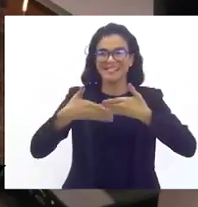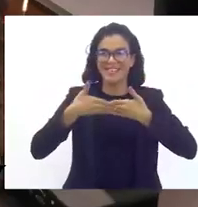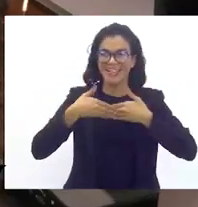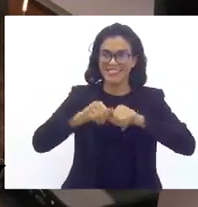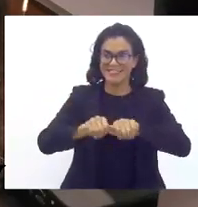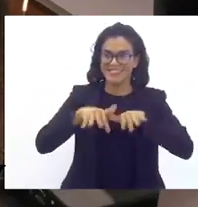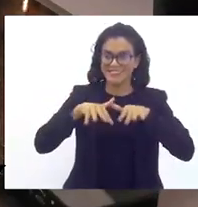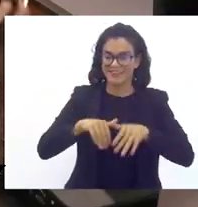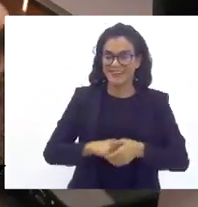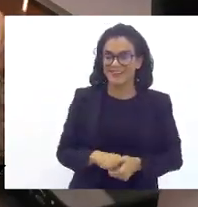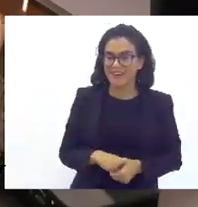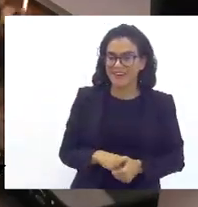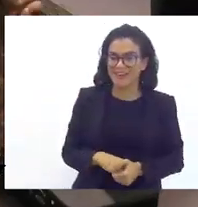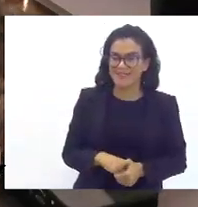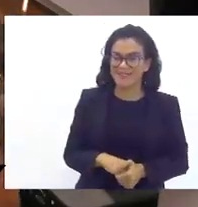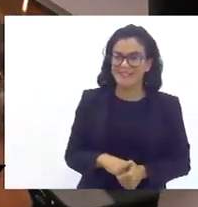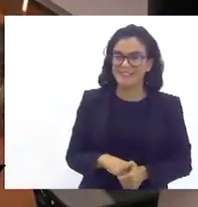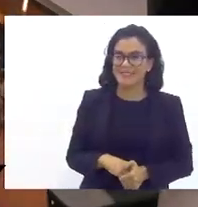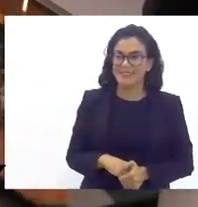a sessão